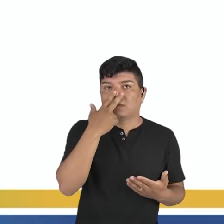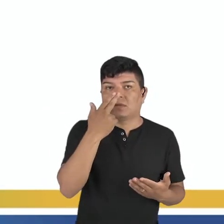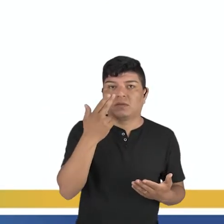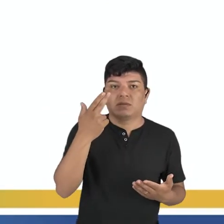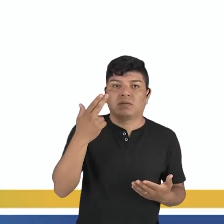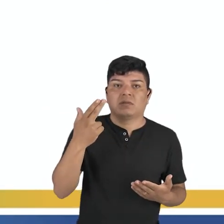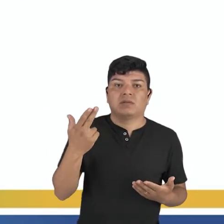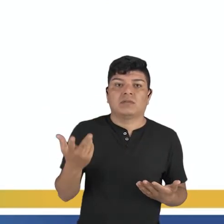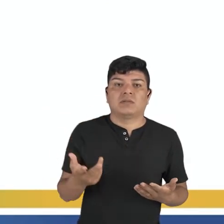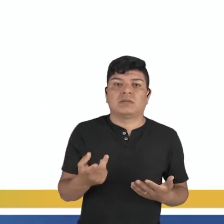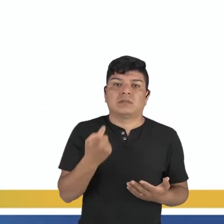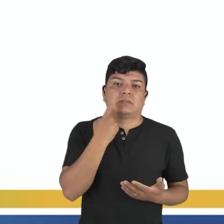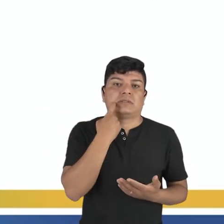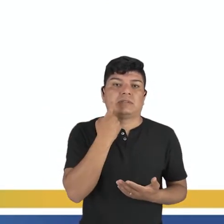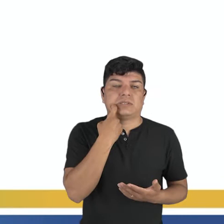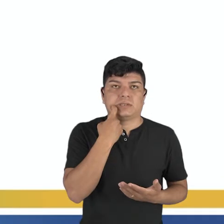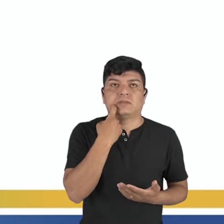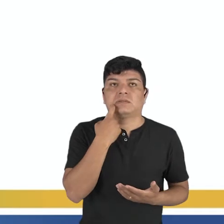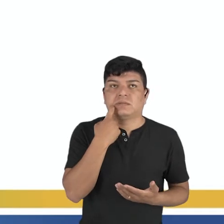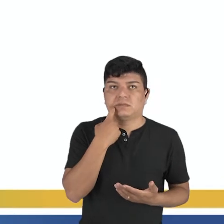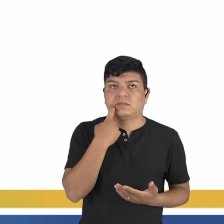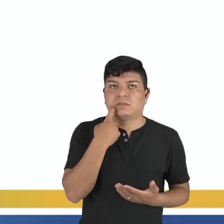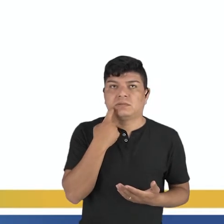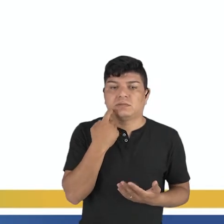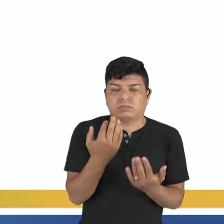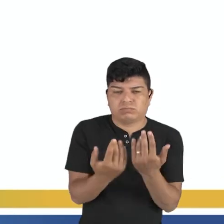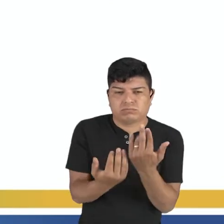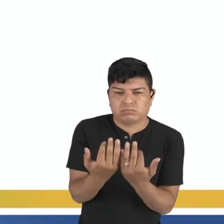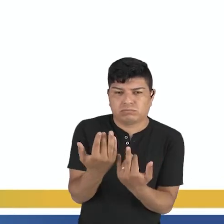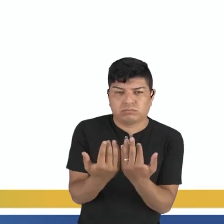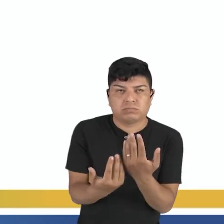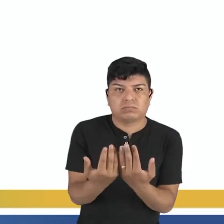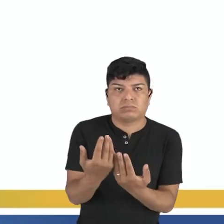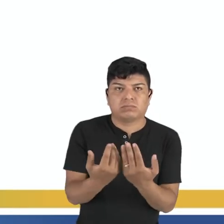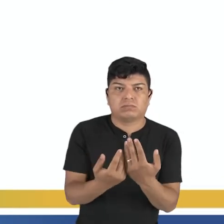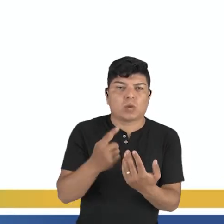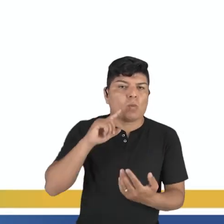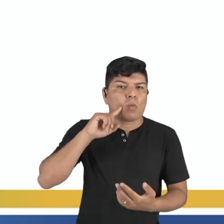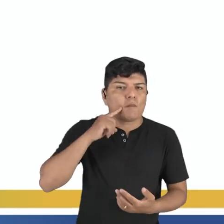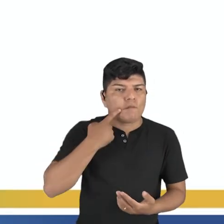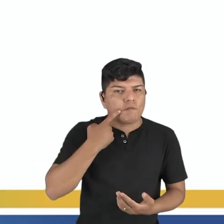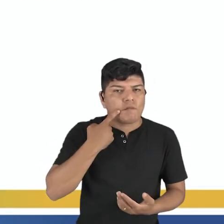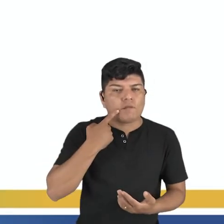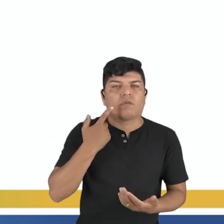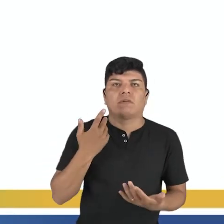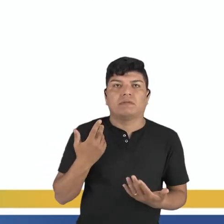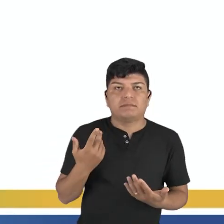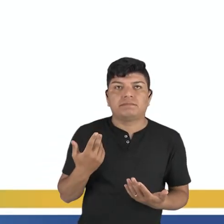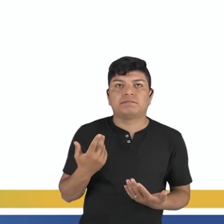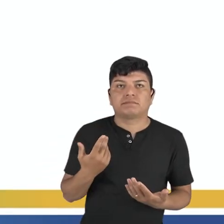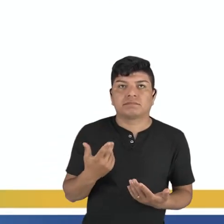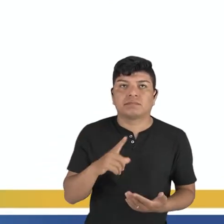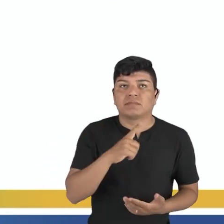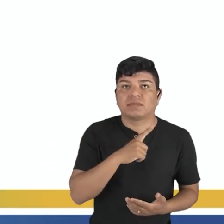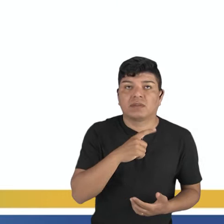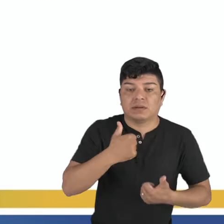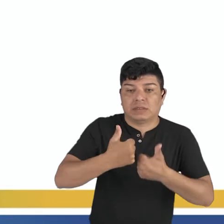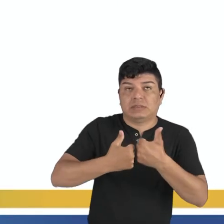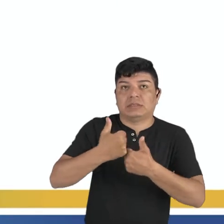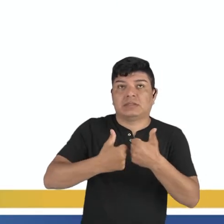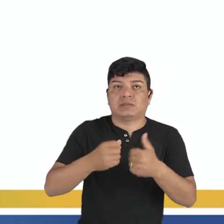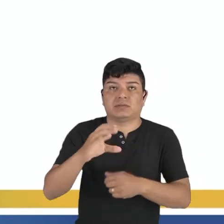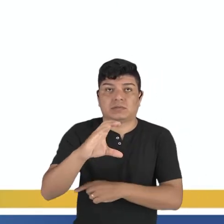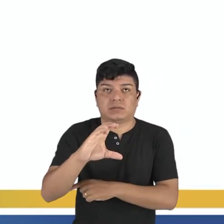né, que é o peixe, né, que ele é cocido a limão, ou seja, ele é cozido no limão, tá? Aí tem o